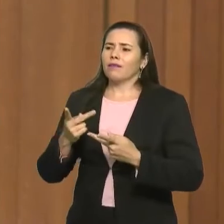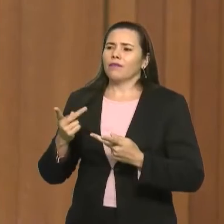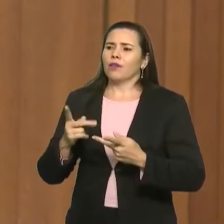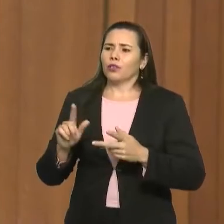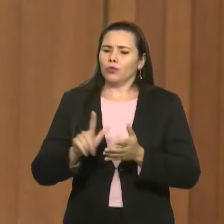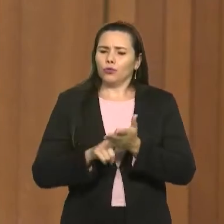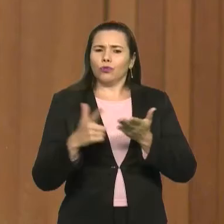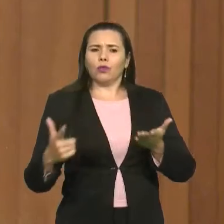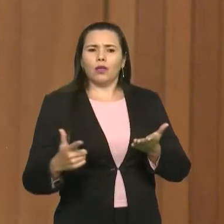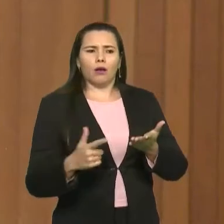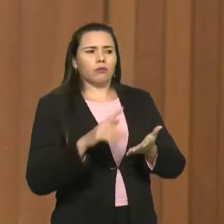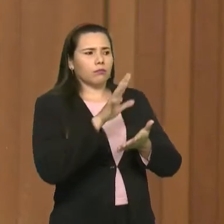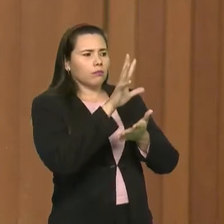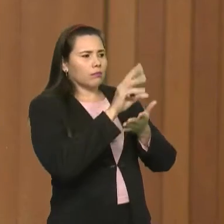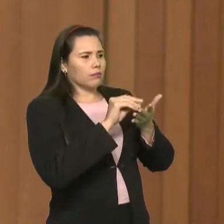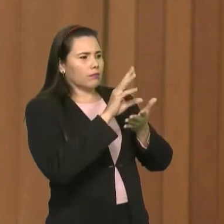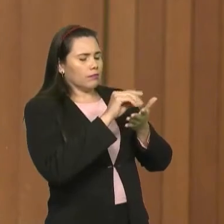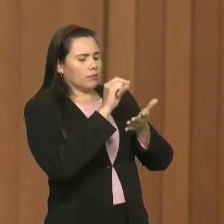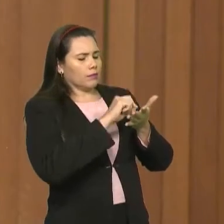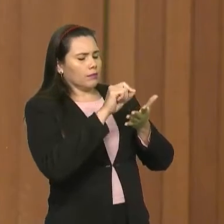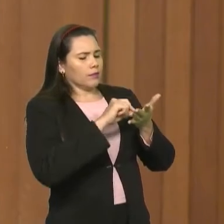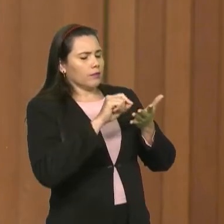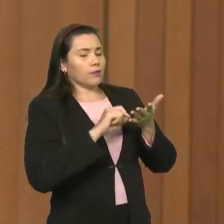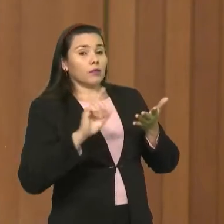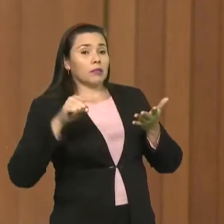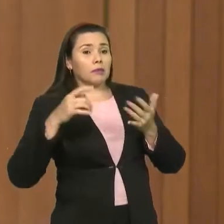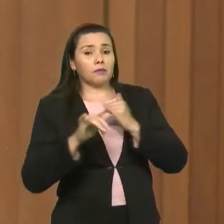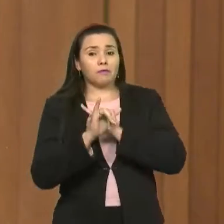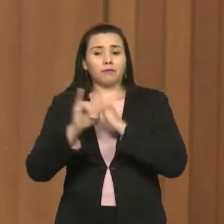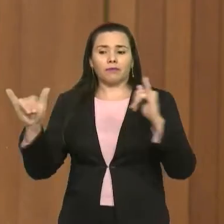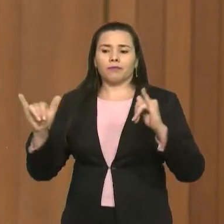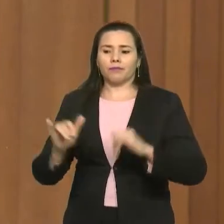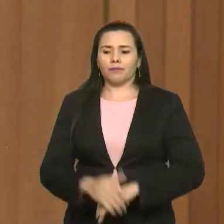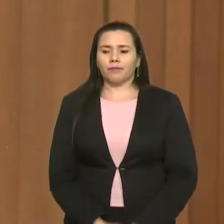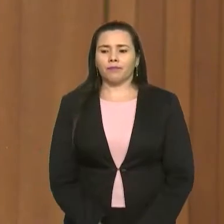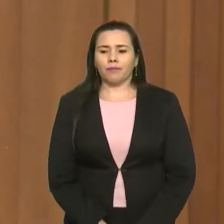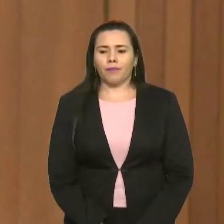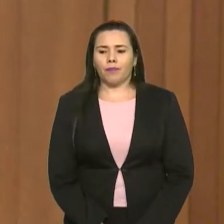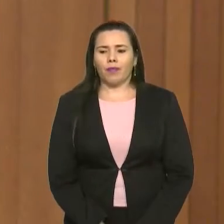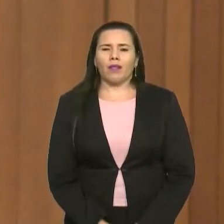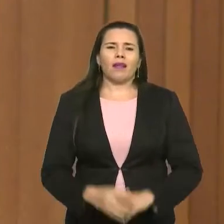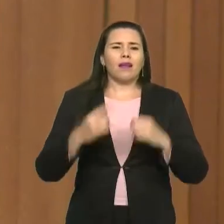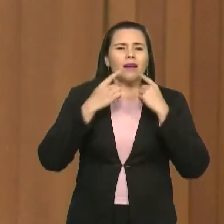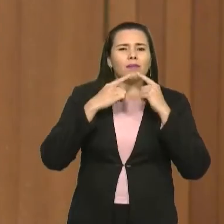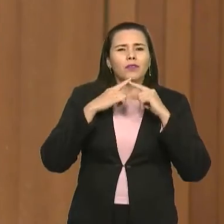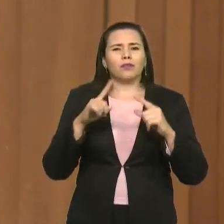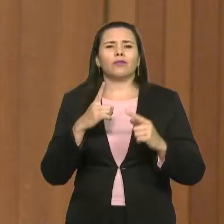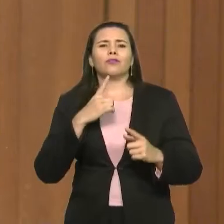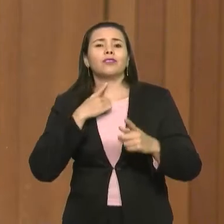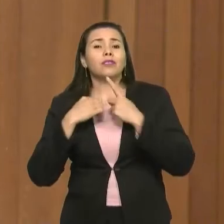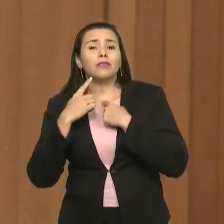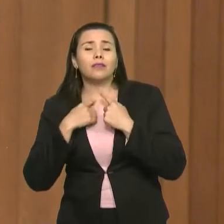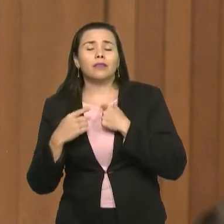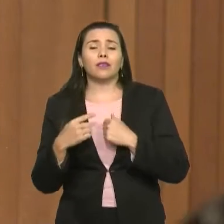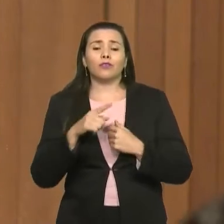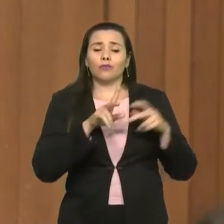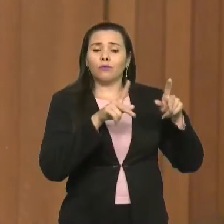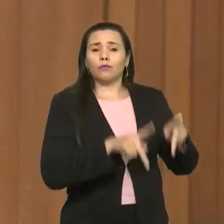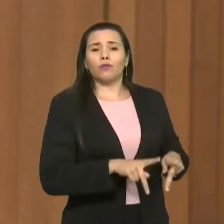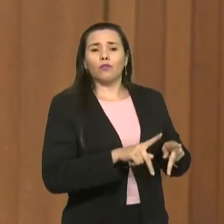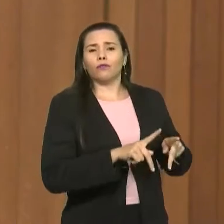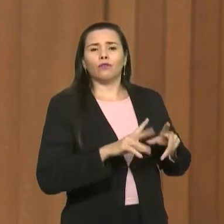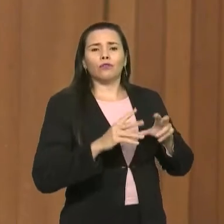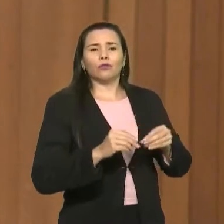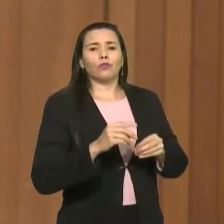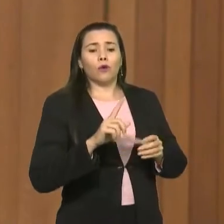jornal serem veiculadas anseios, reclamações, ponderações, angústia